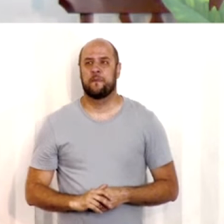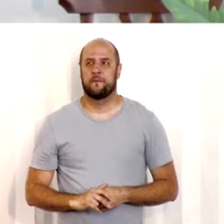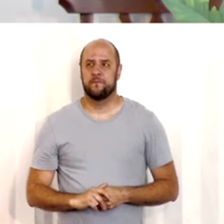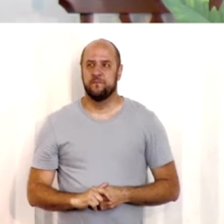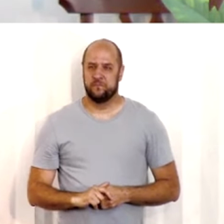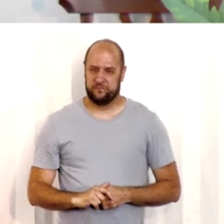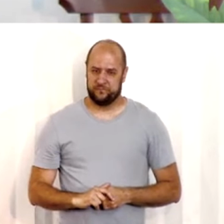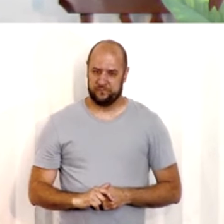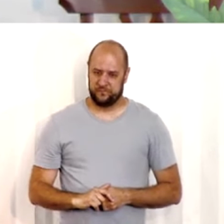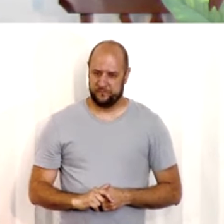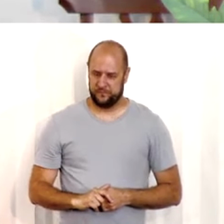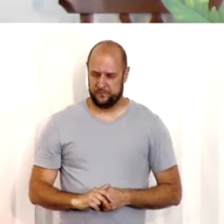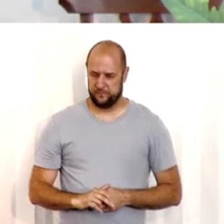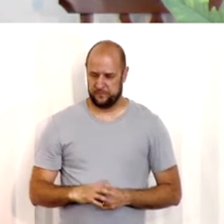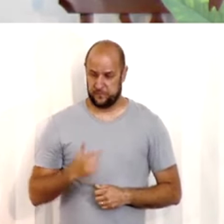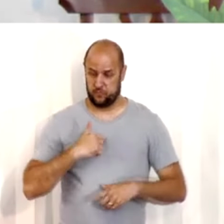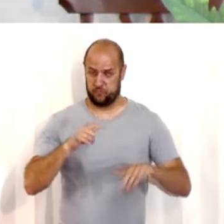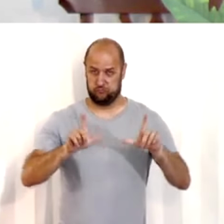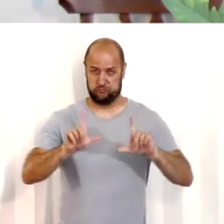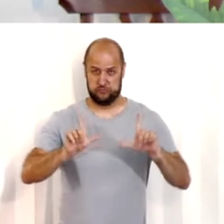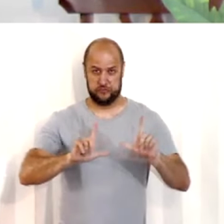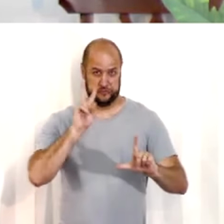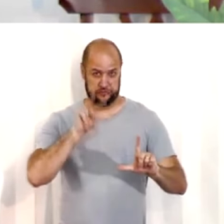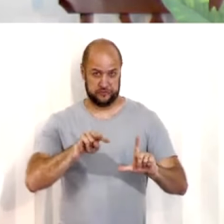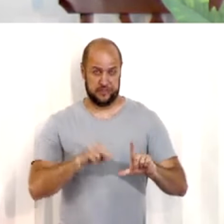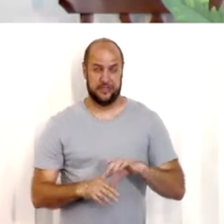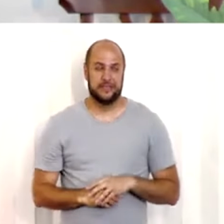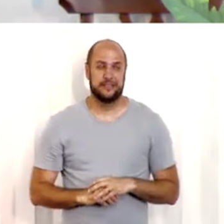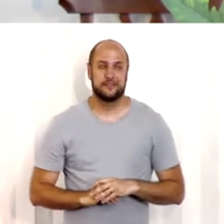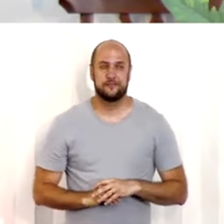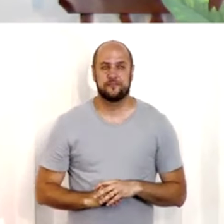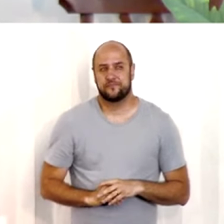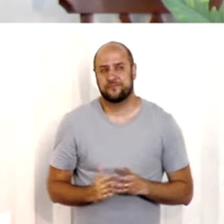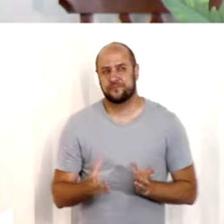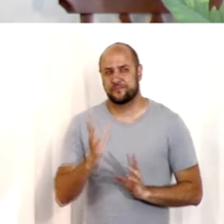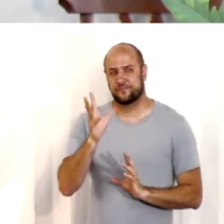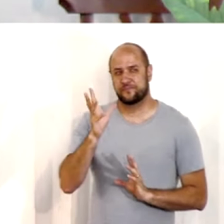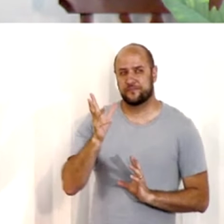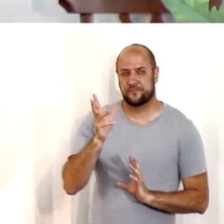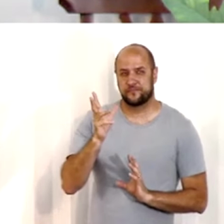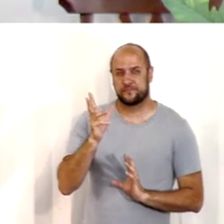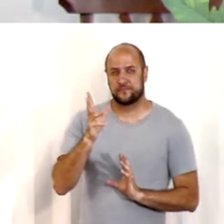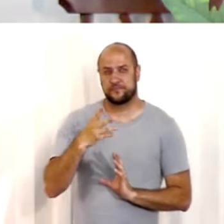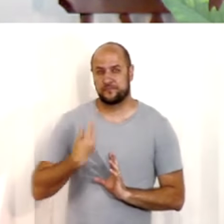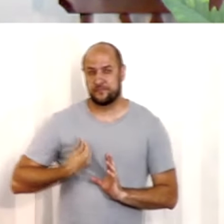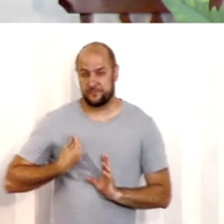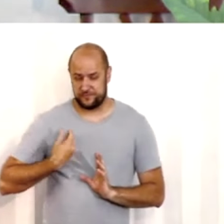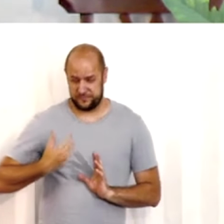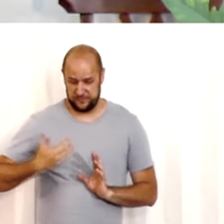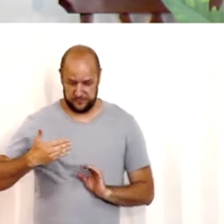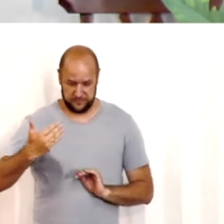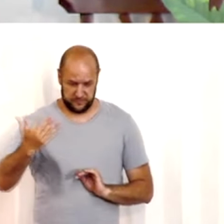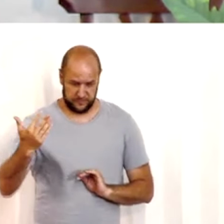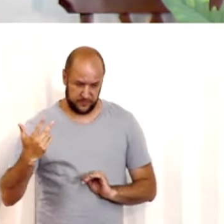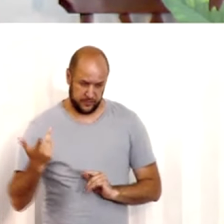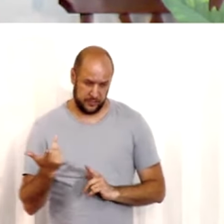Nas minhas manhãs, assistindo e aprendendo um pouco, vivendo um pouco da vida, aquilo era uma